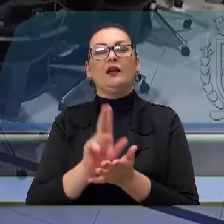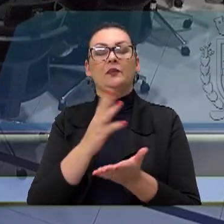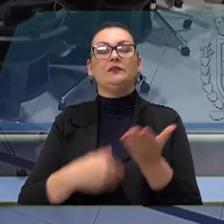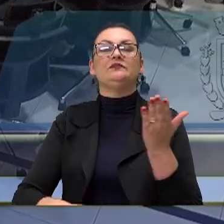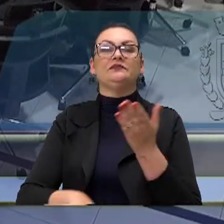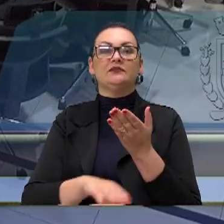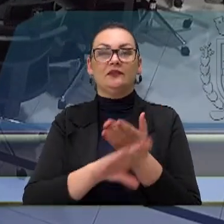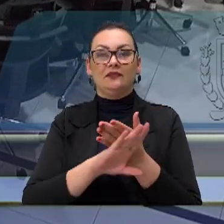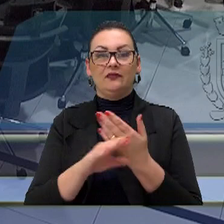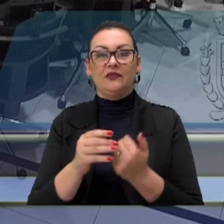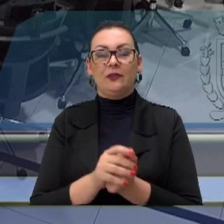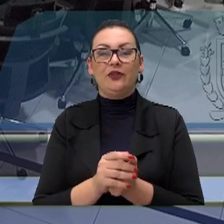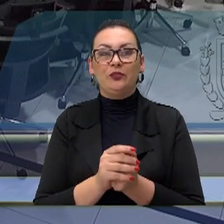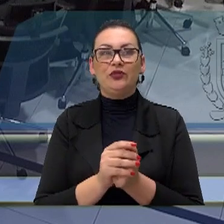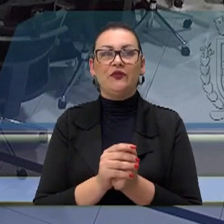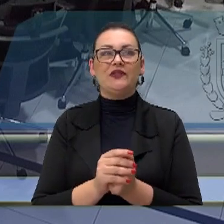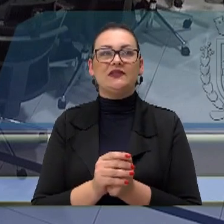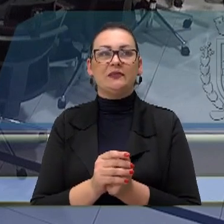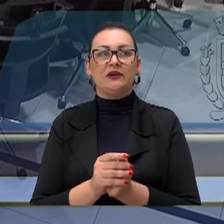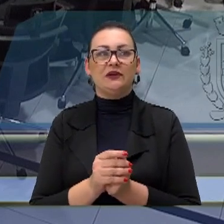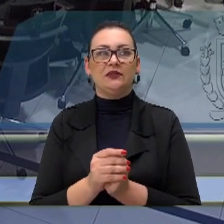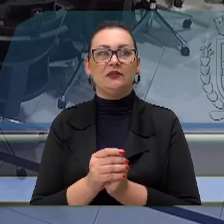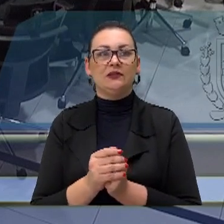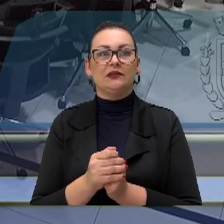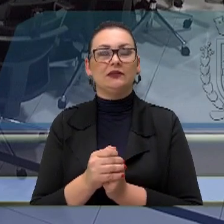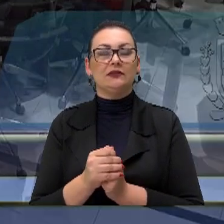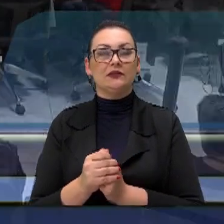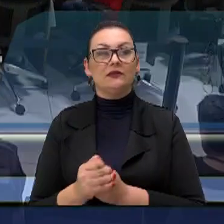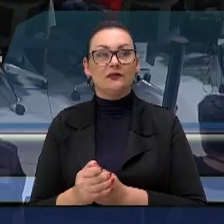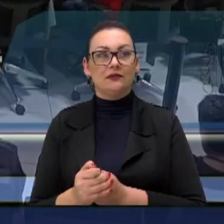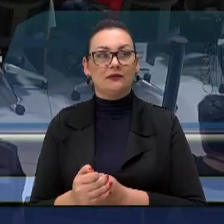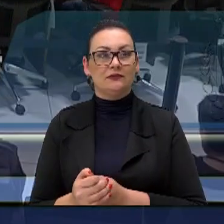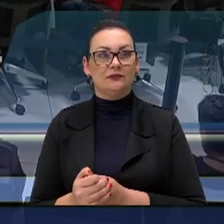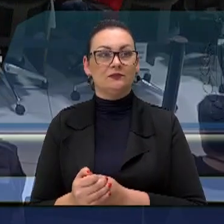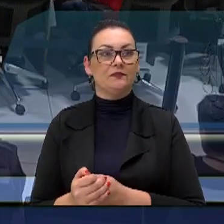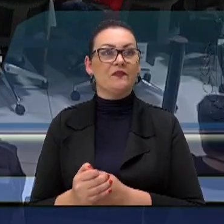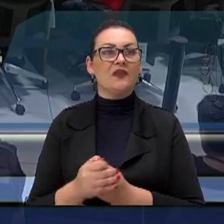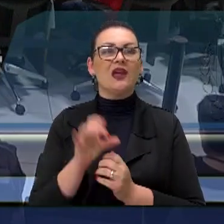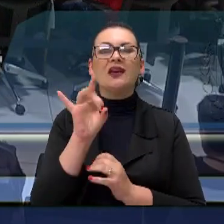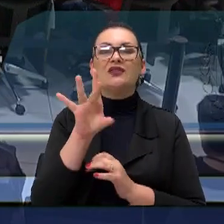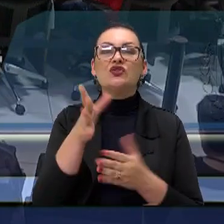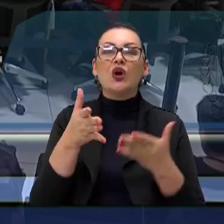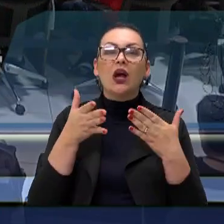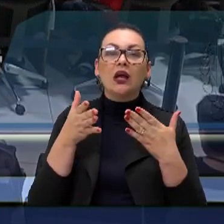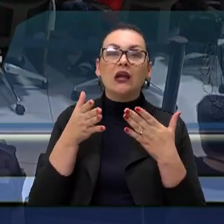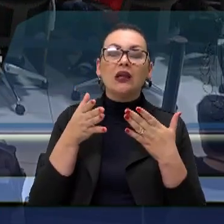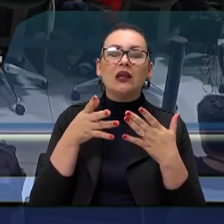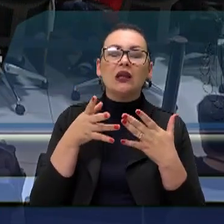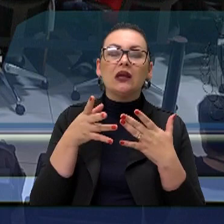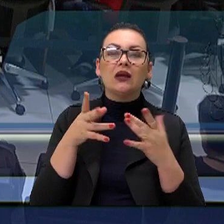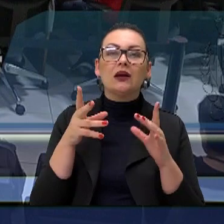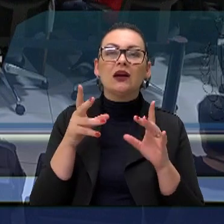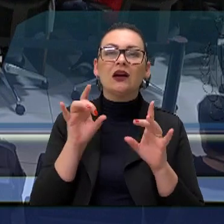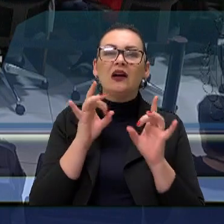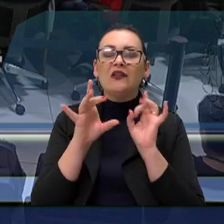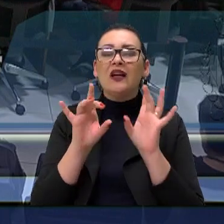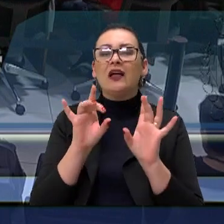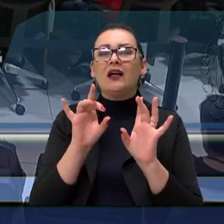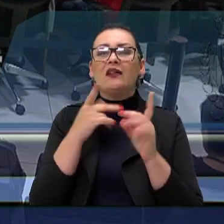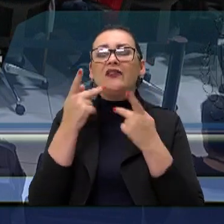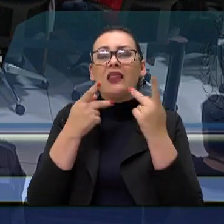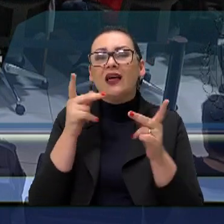Aprovado por unanimidade. Senhora presidente, por favor. Eu só queria fazer uma observação que, na